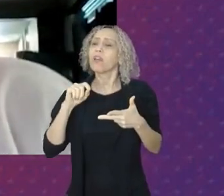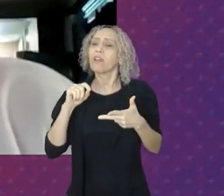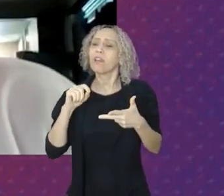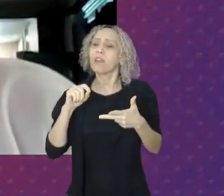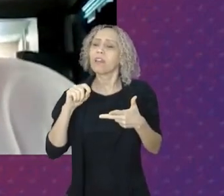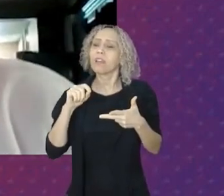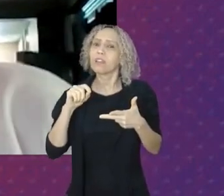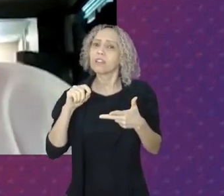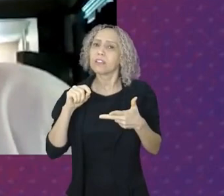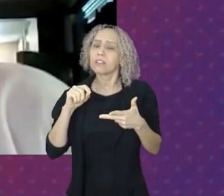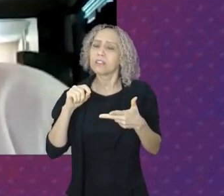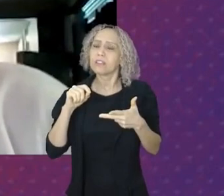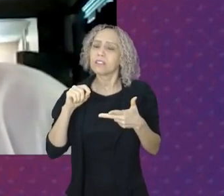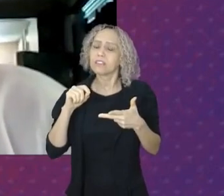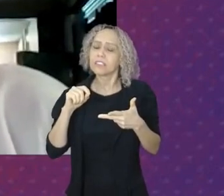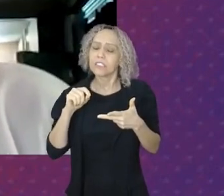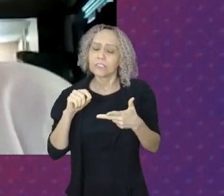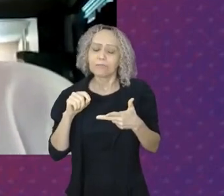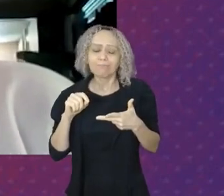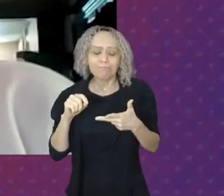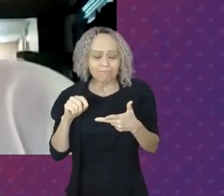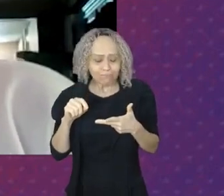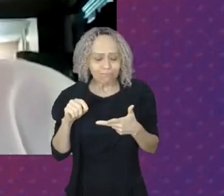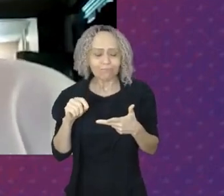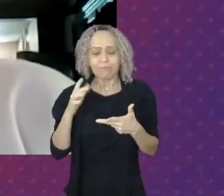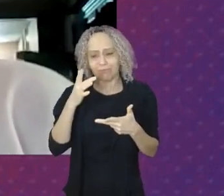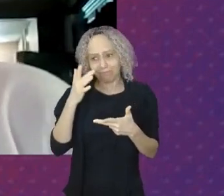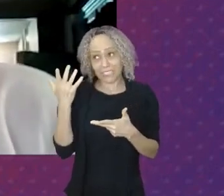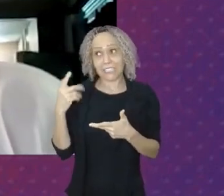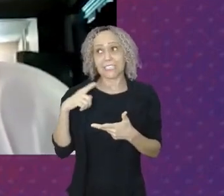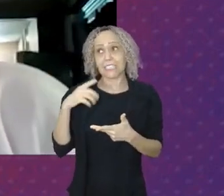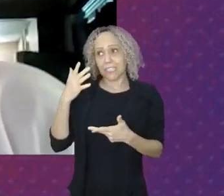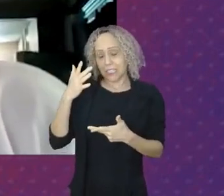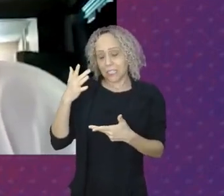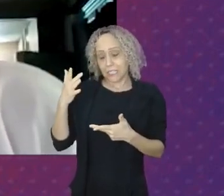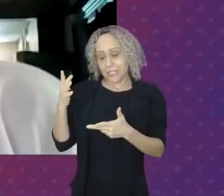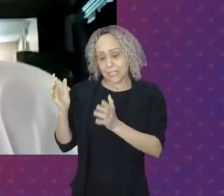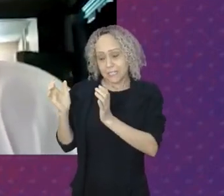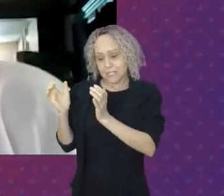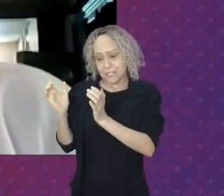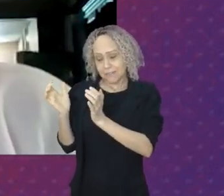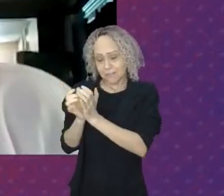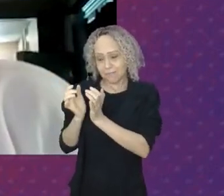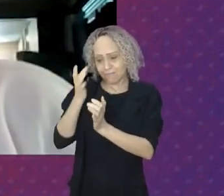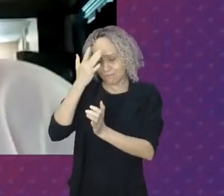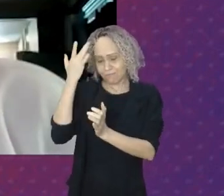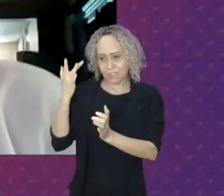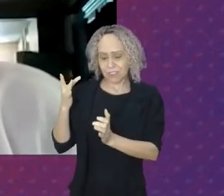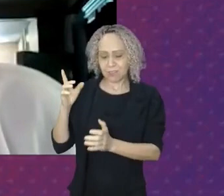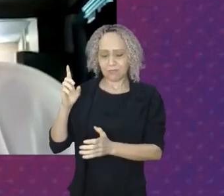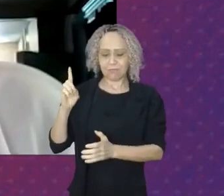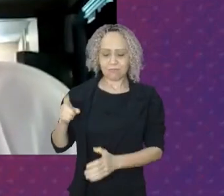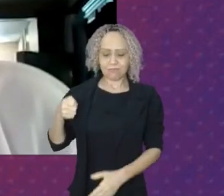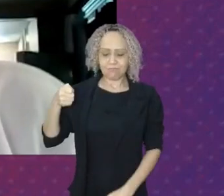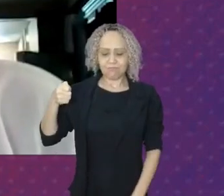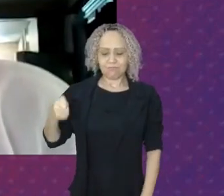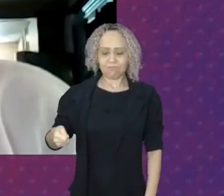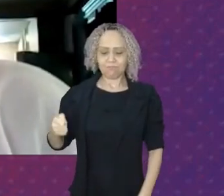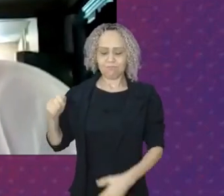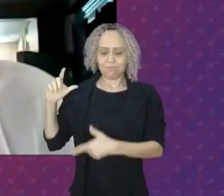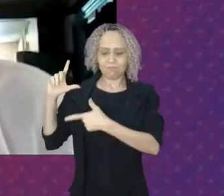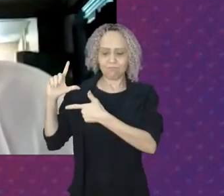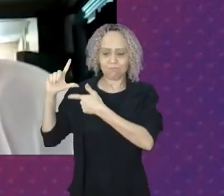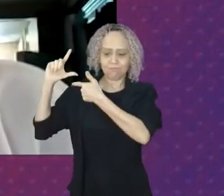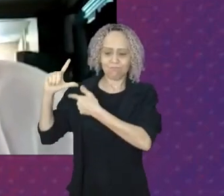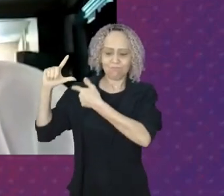uma grande parcela de conservadorismo que impede que essa política